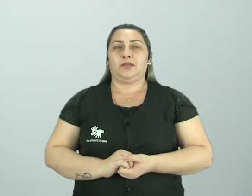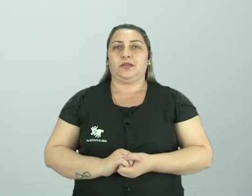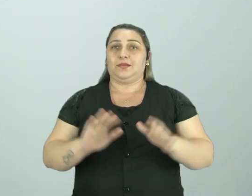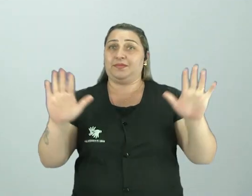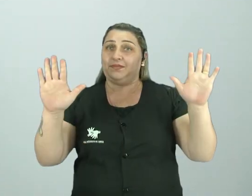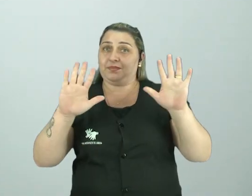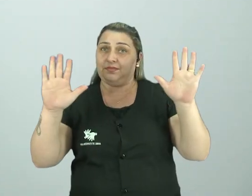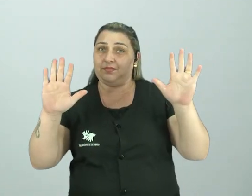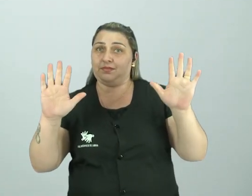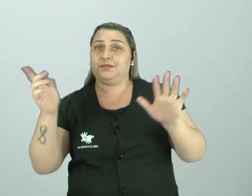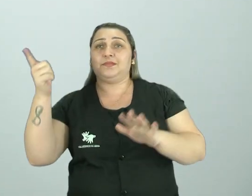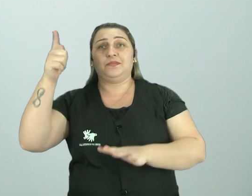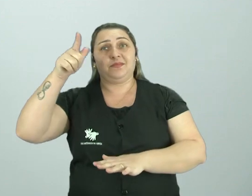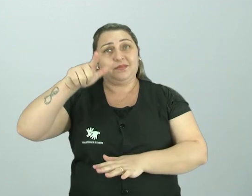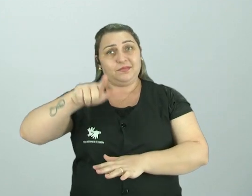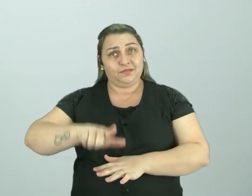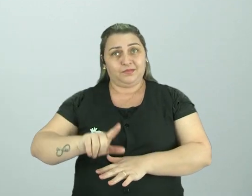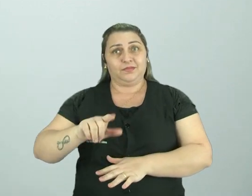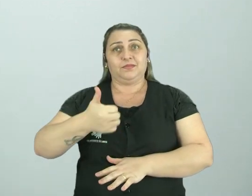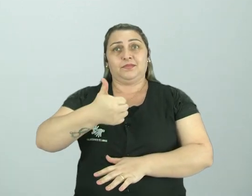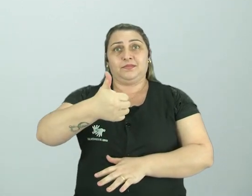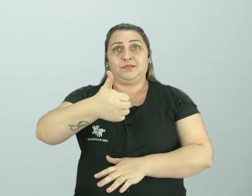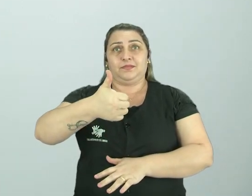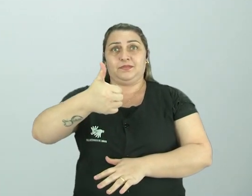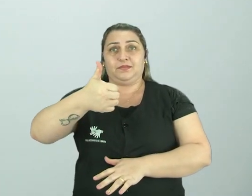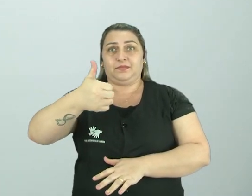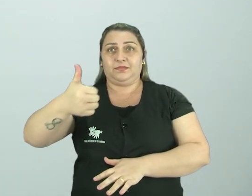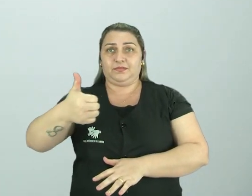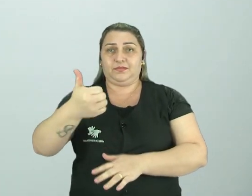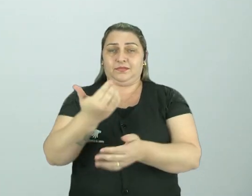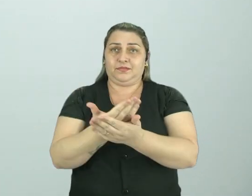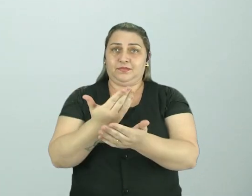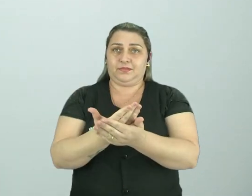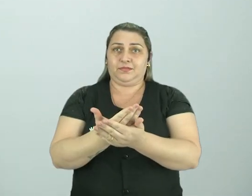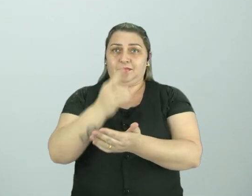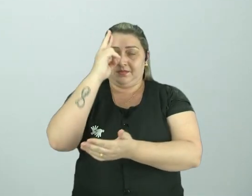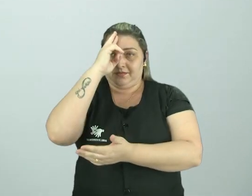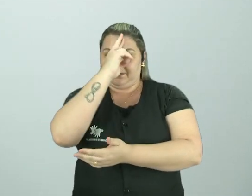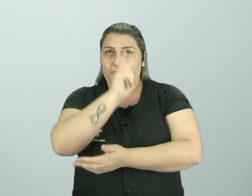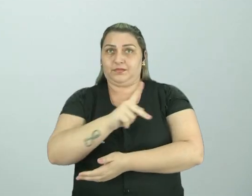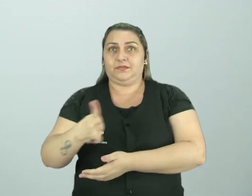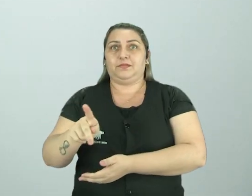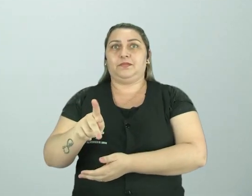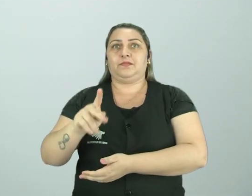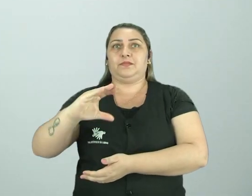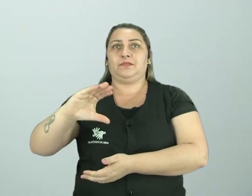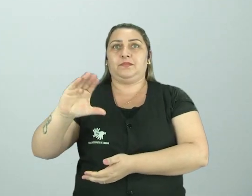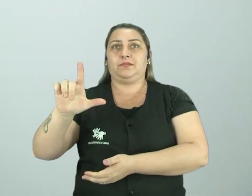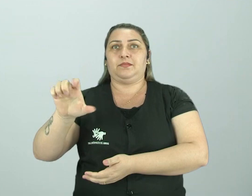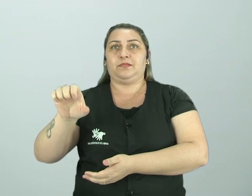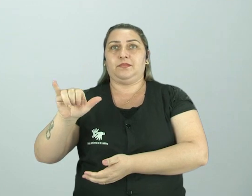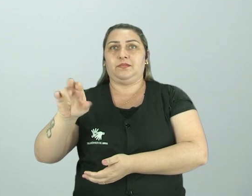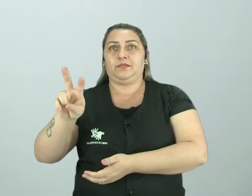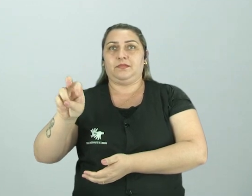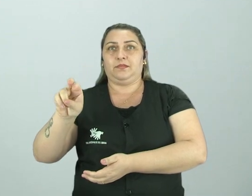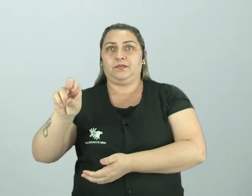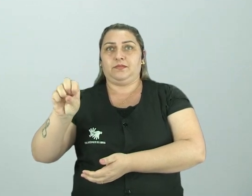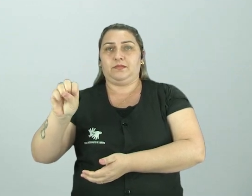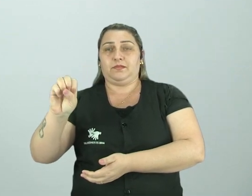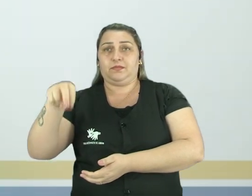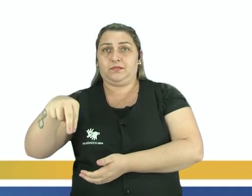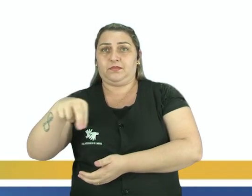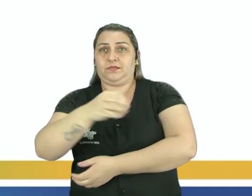Olá, galerinha, estamos de volta aqui com a nossa 11ª aula, né? Hoje sou o professor Cleivson, né, de História de Sextos Anos. Hoje vamos falar